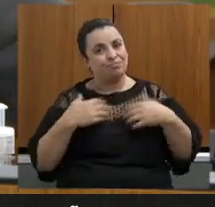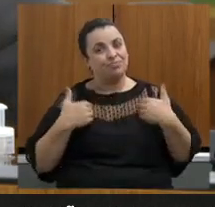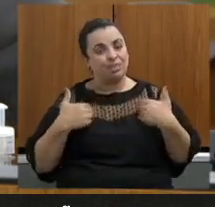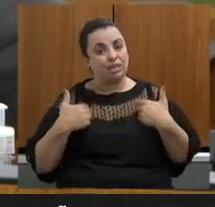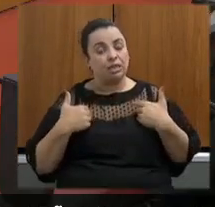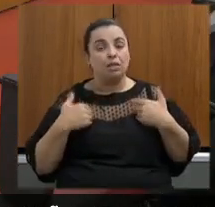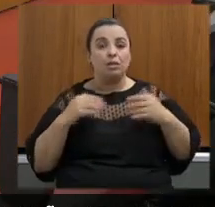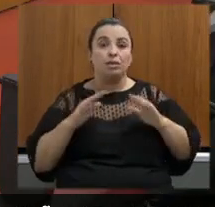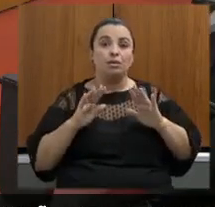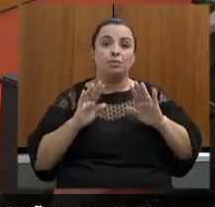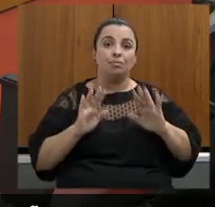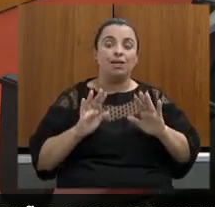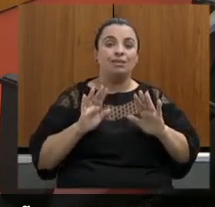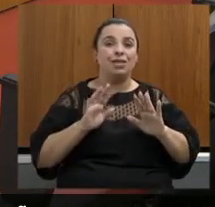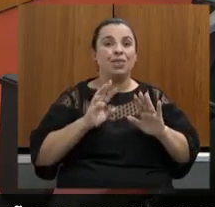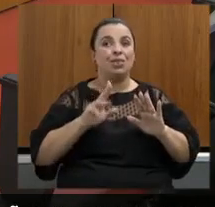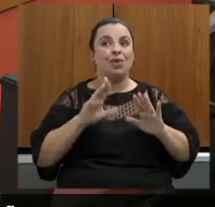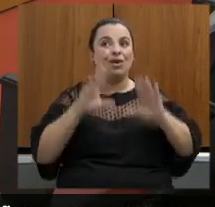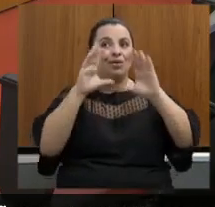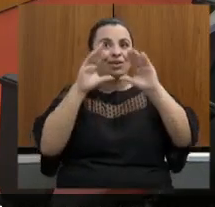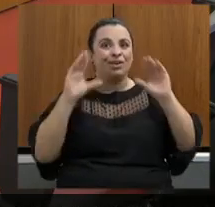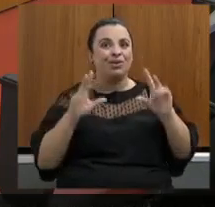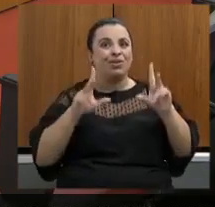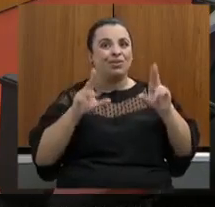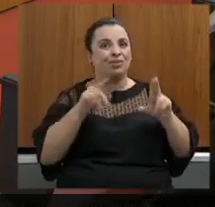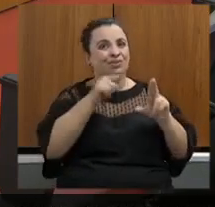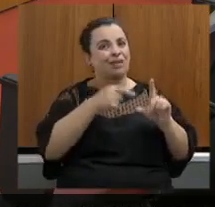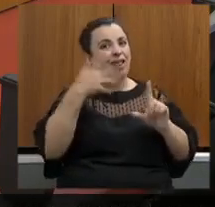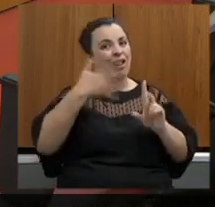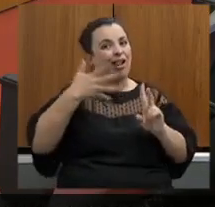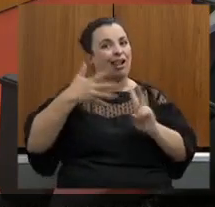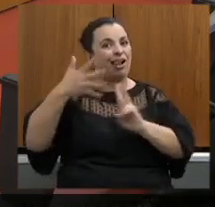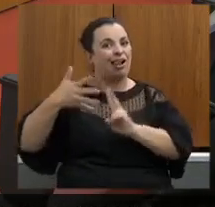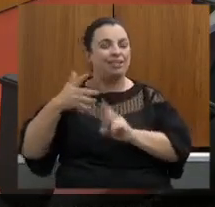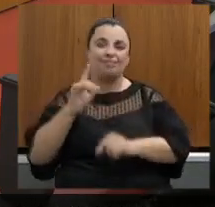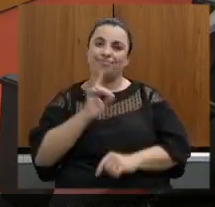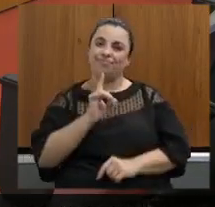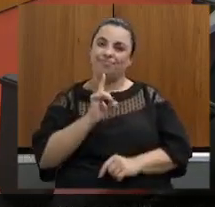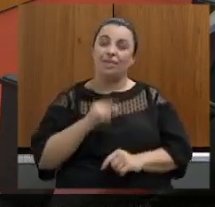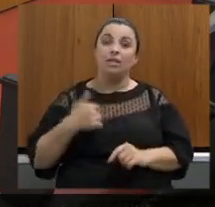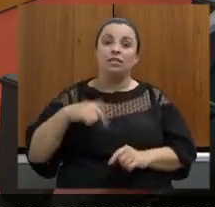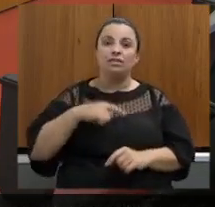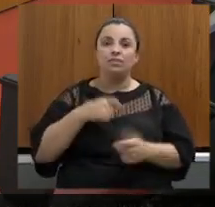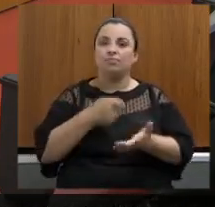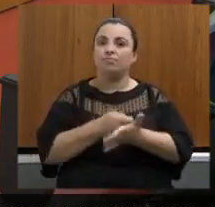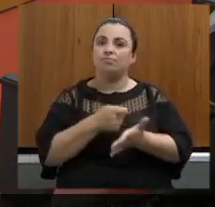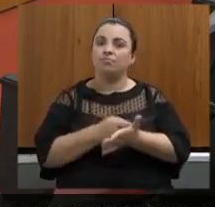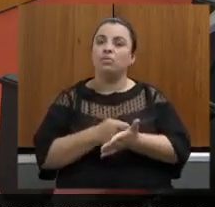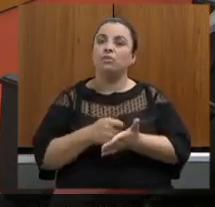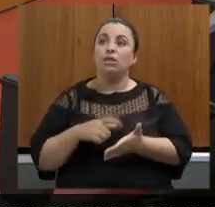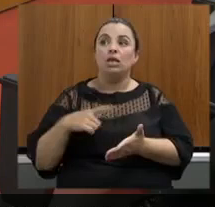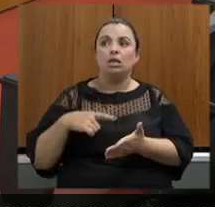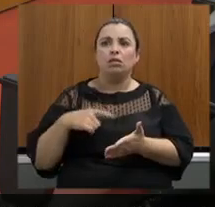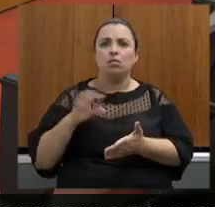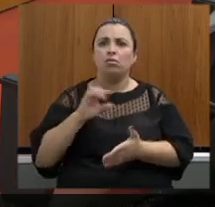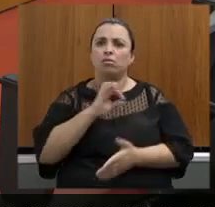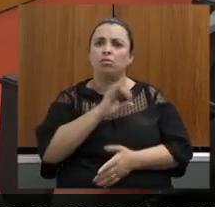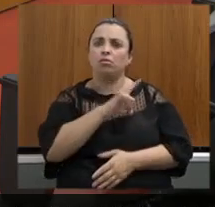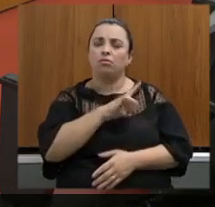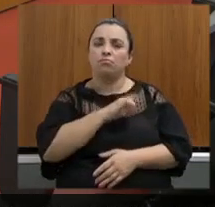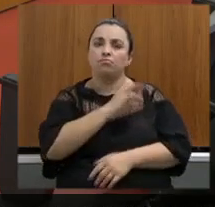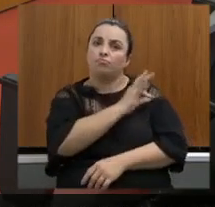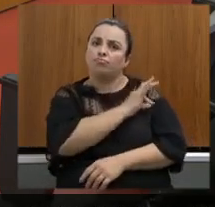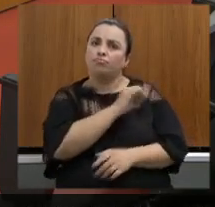que aqui foram feitas Exposições Porque por mais que a gente cobre e por mais que a gente realiza e o poder fiscalizador